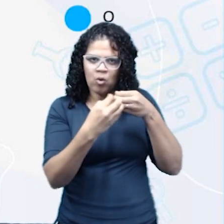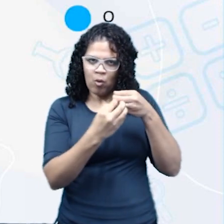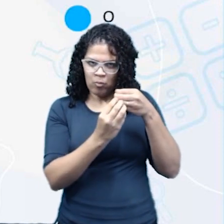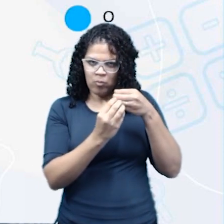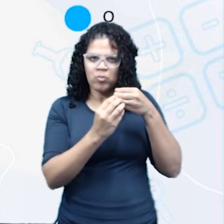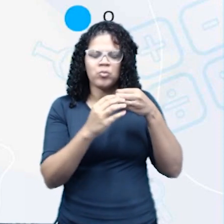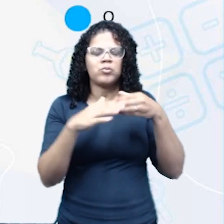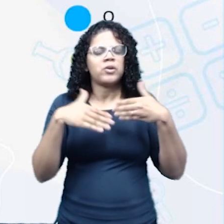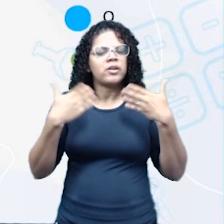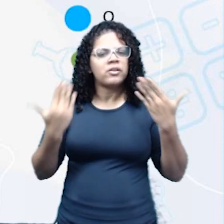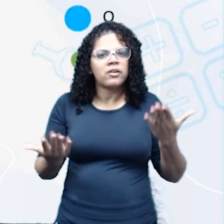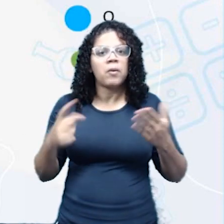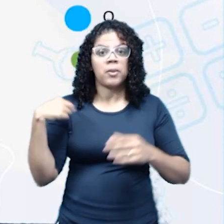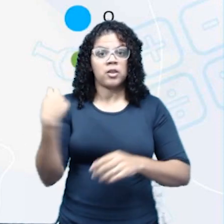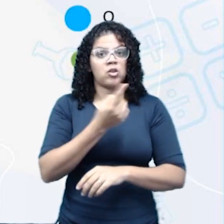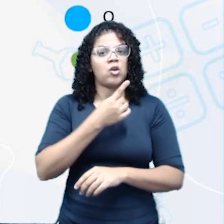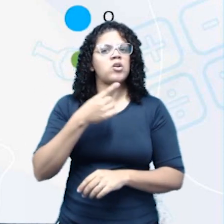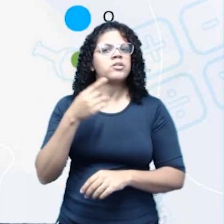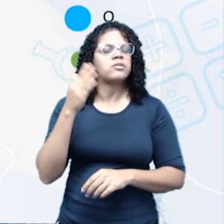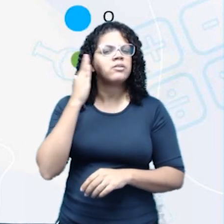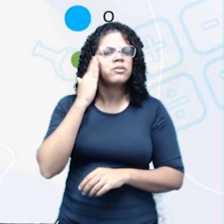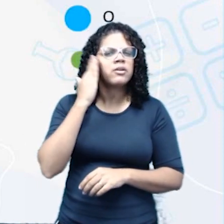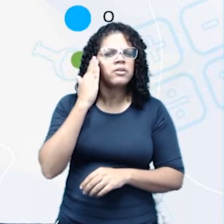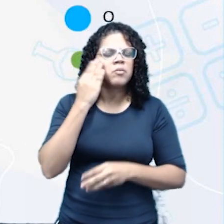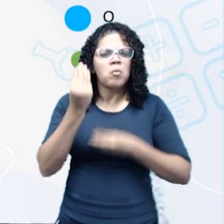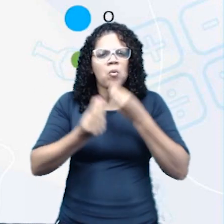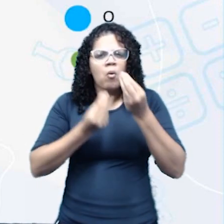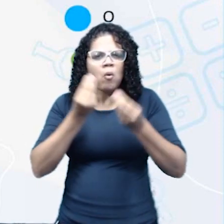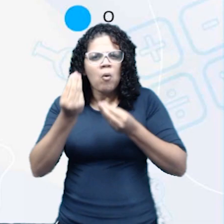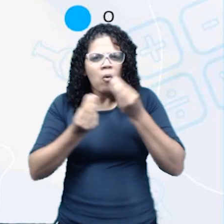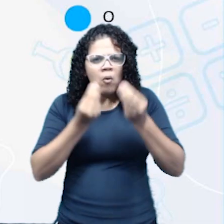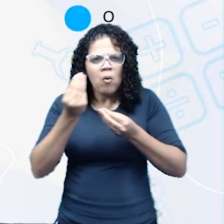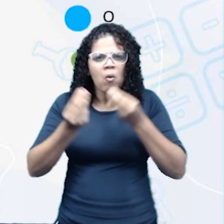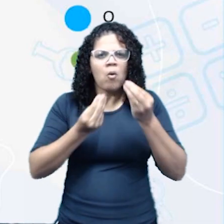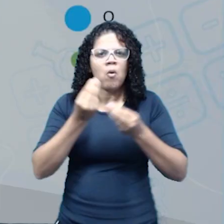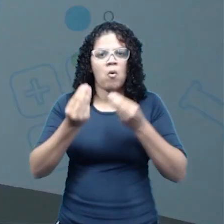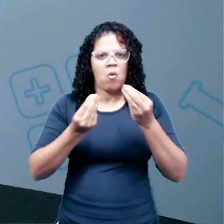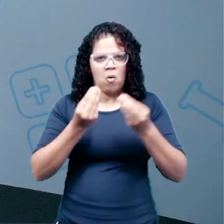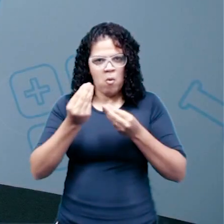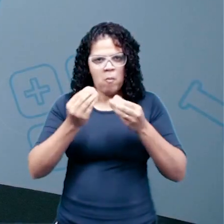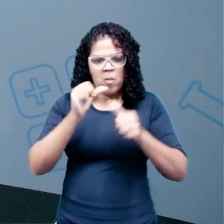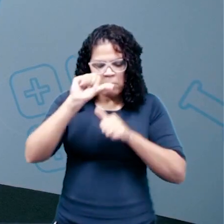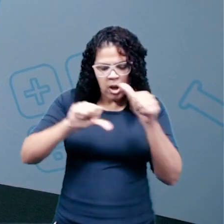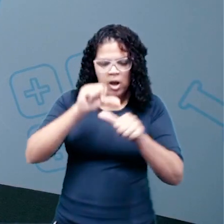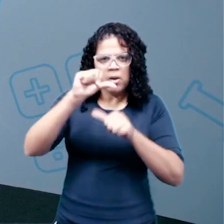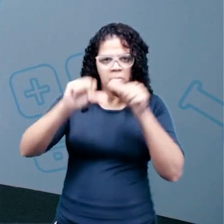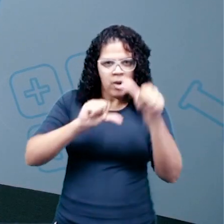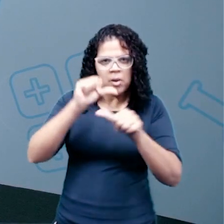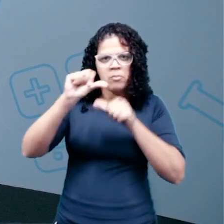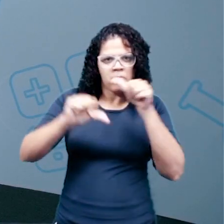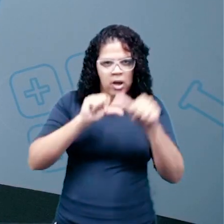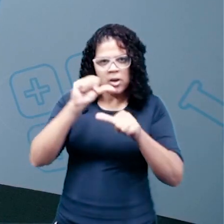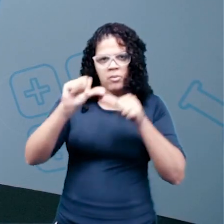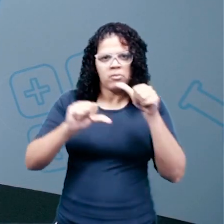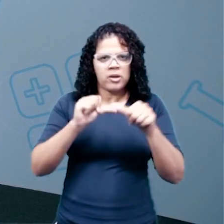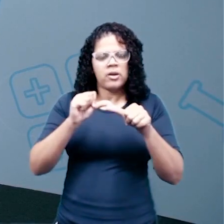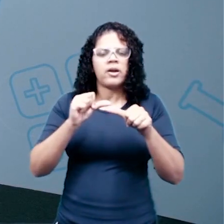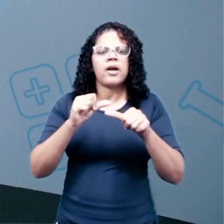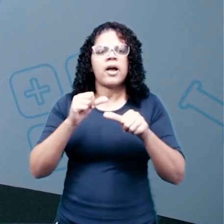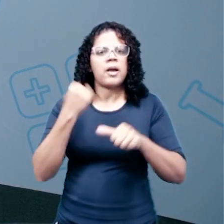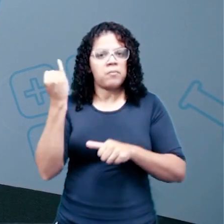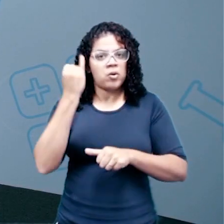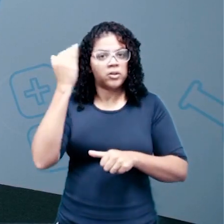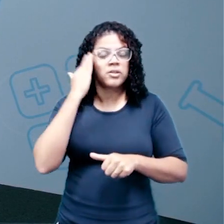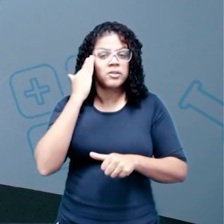para entender como as matérias mudam de estado físico, é preciso a gente saber o que é a matéria. E